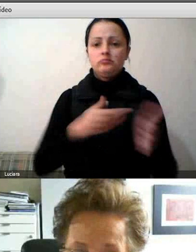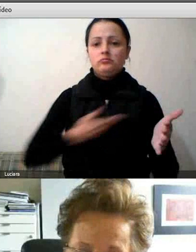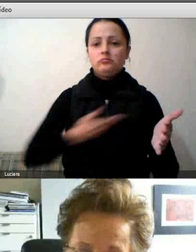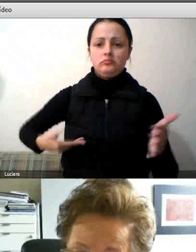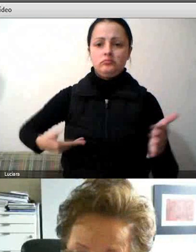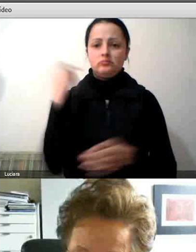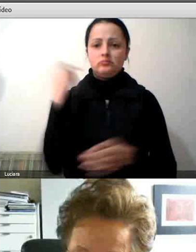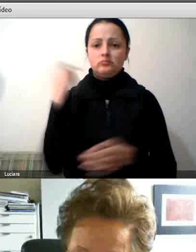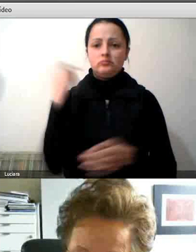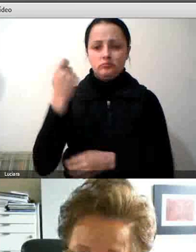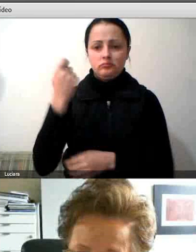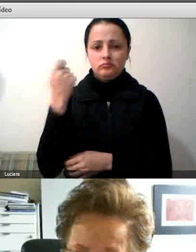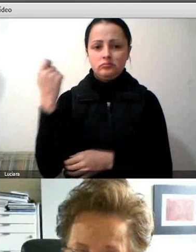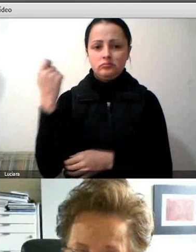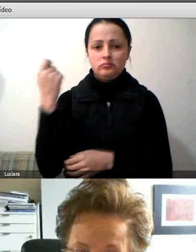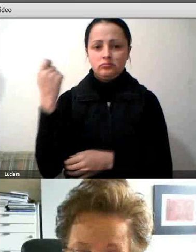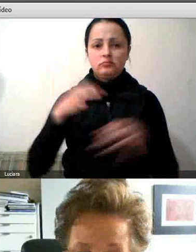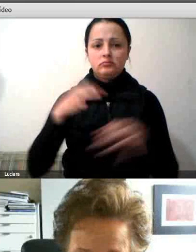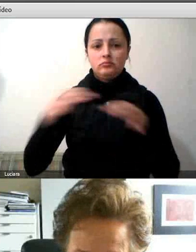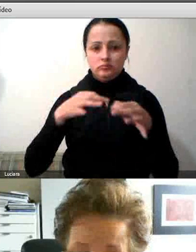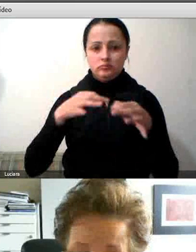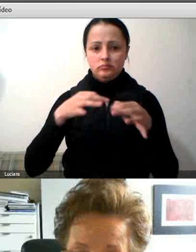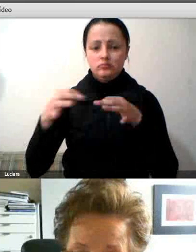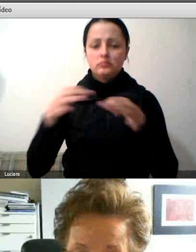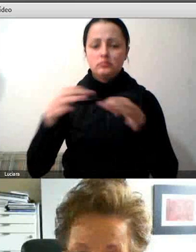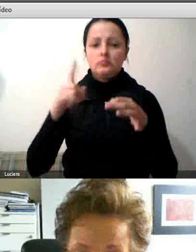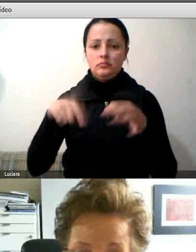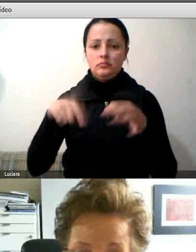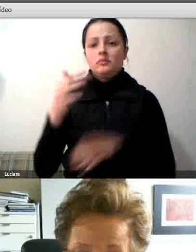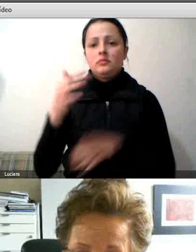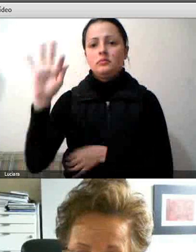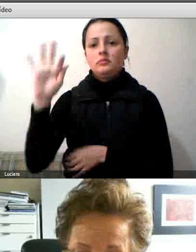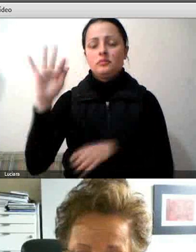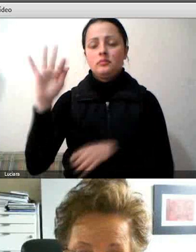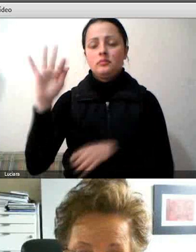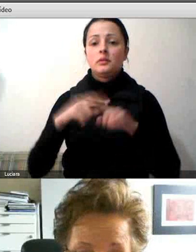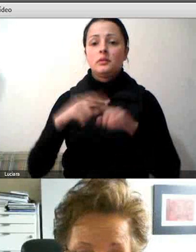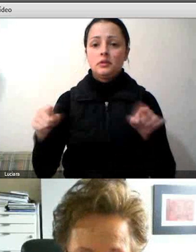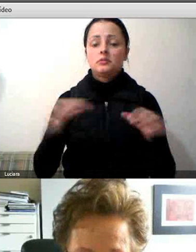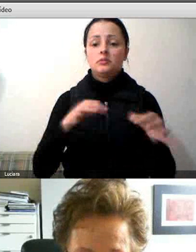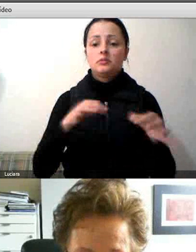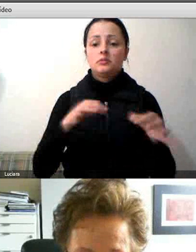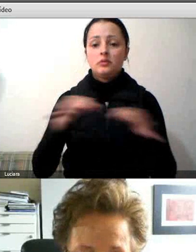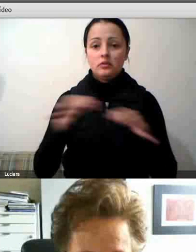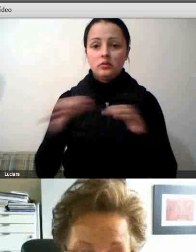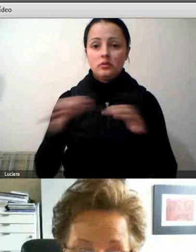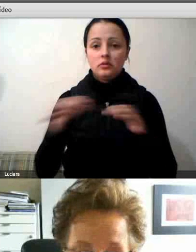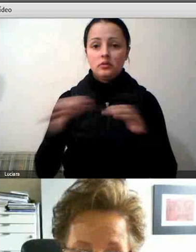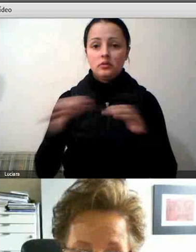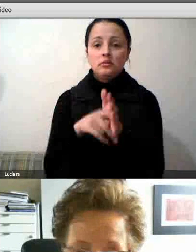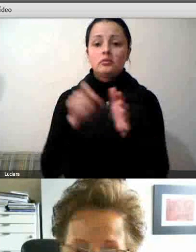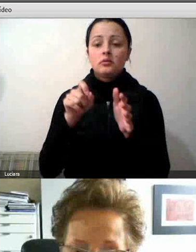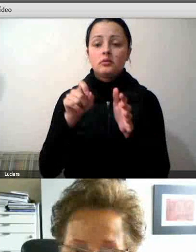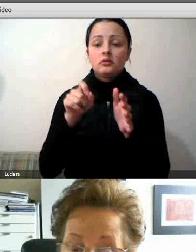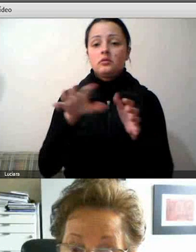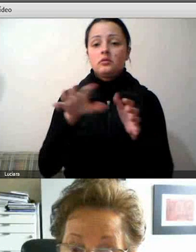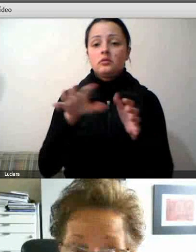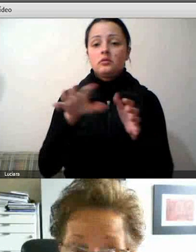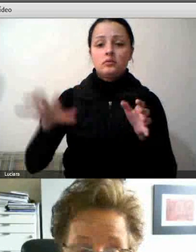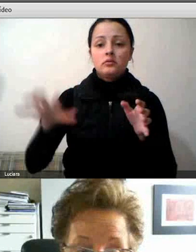projeto UCA é esse federal, mas o projeto do Rio Grande do Sul tem outro nome. Então, estou apresentando para vocês,